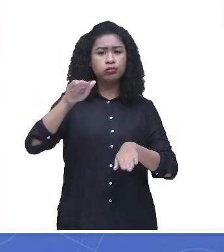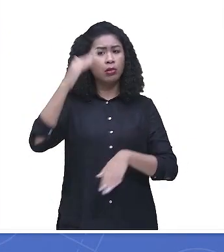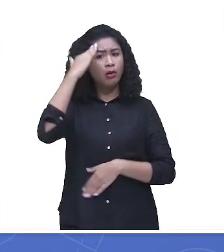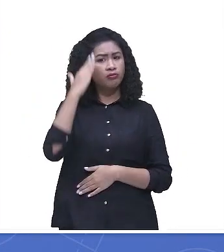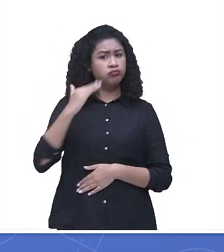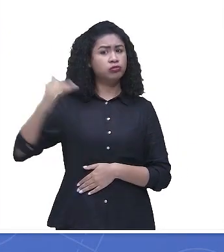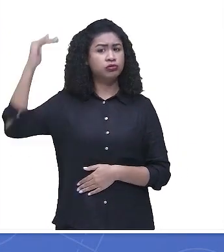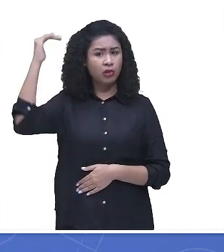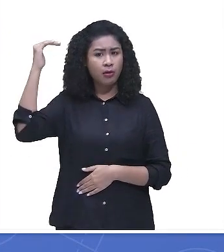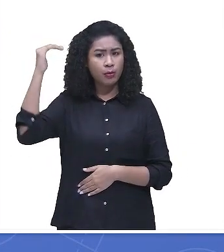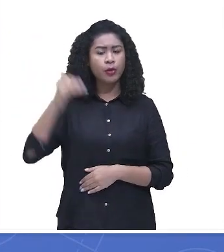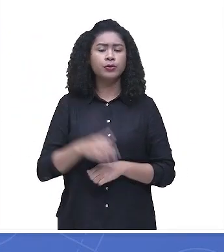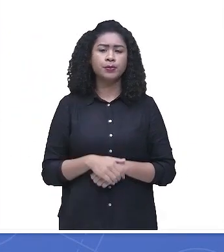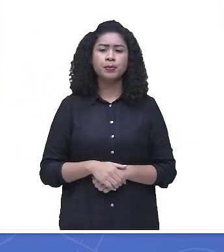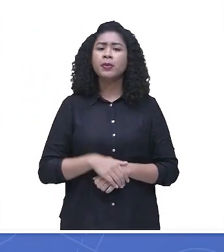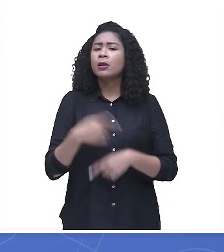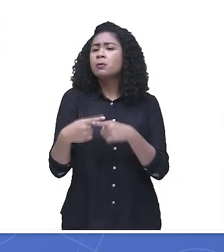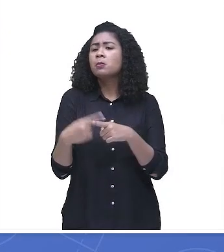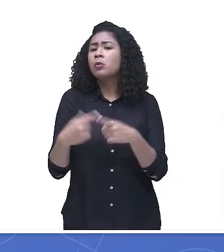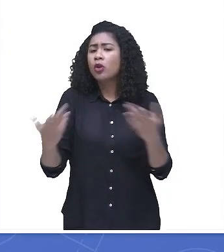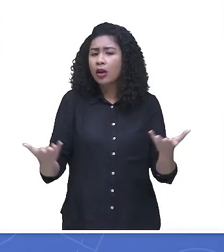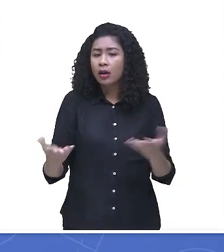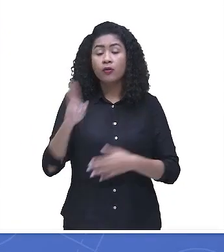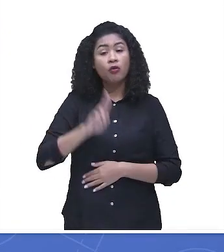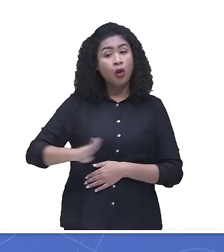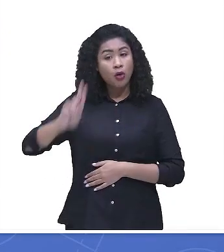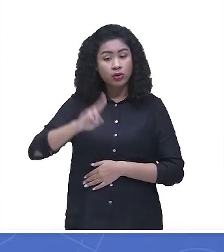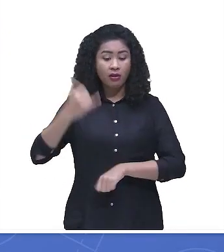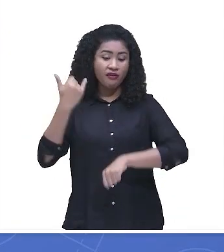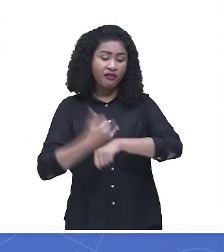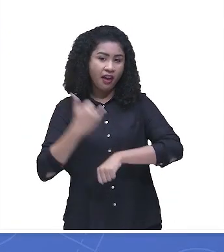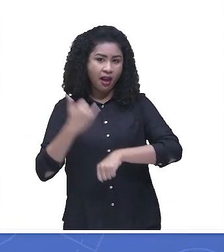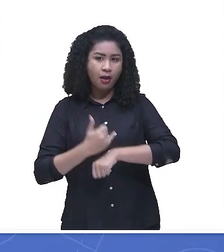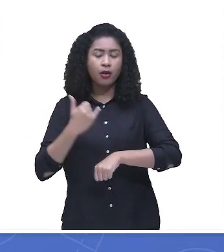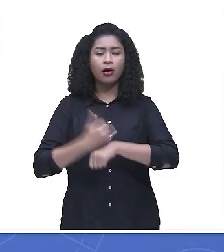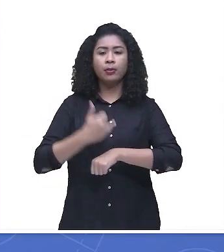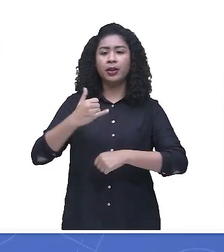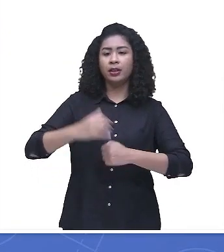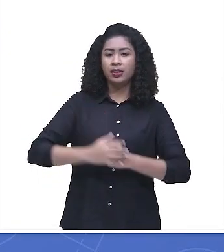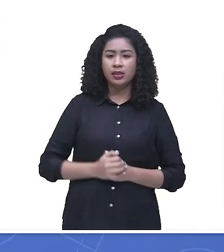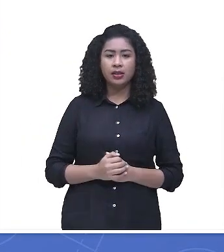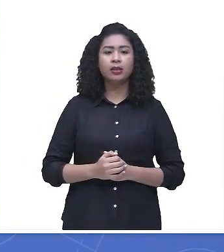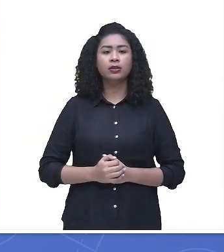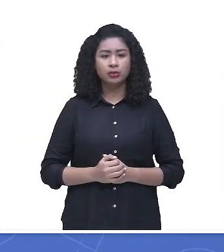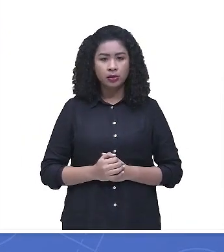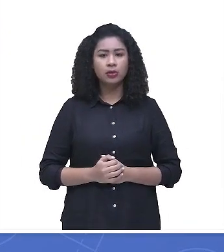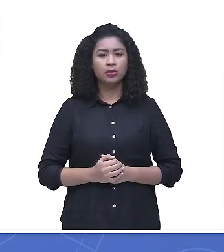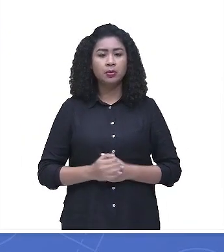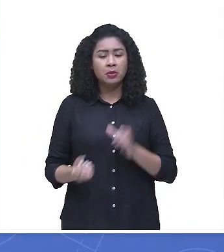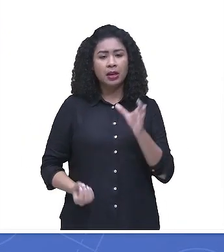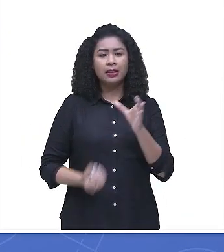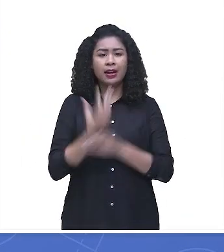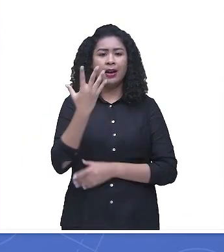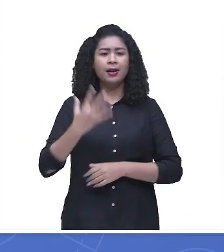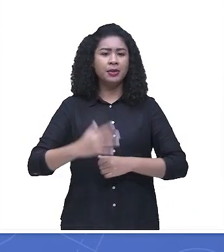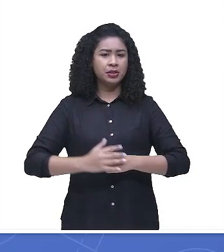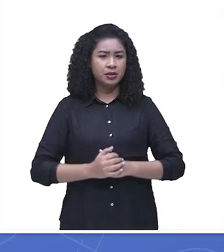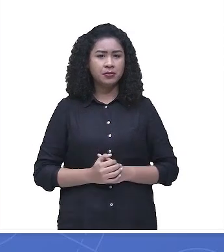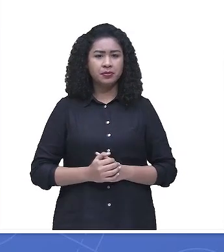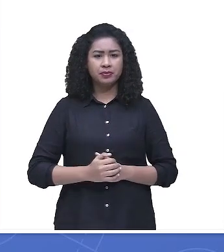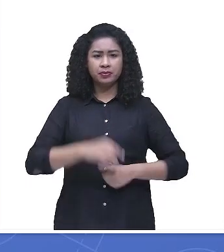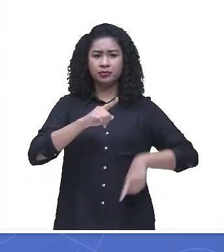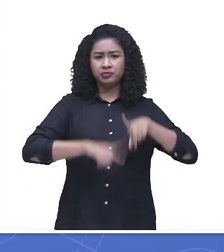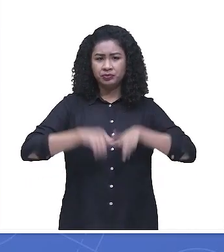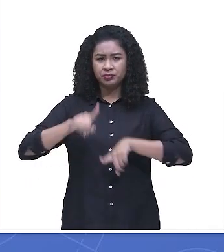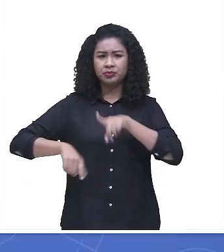o ferro, o cobre e o estanho para a produção de armas. E, inclusive, disse a vocês ontem que